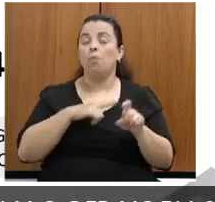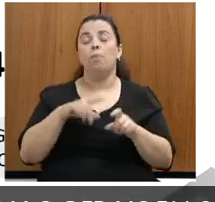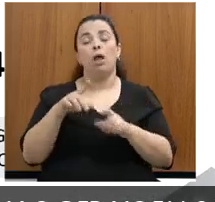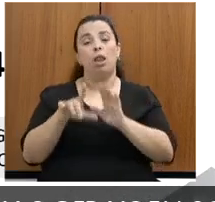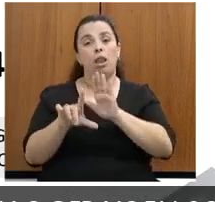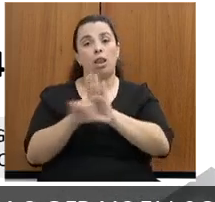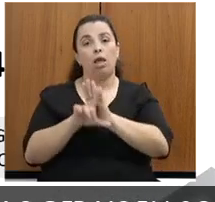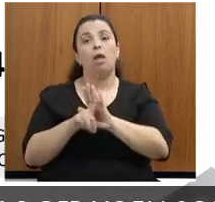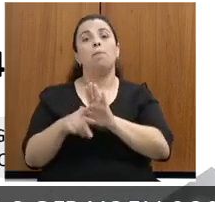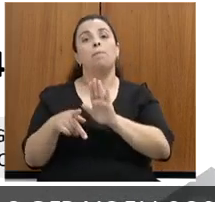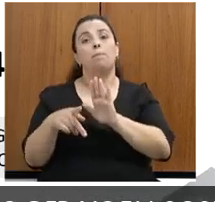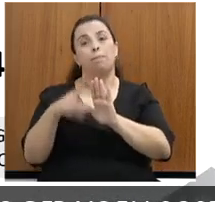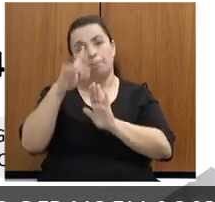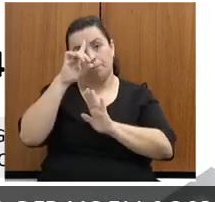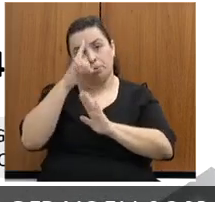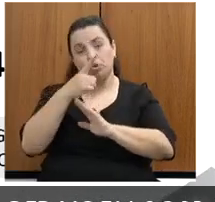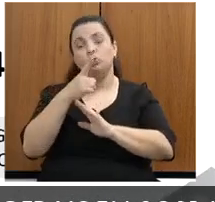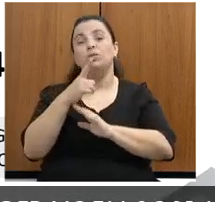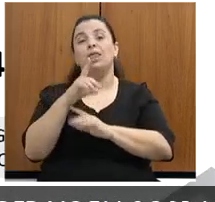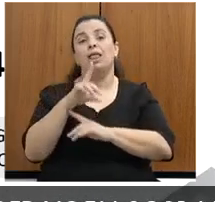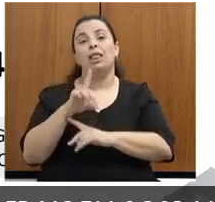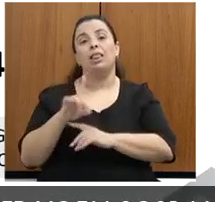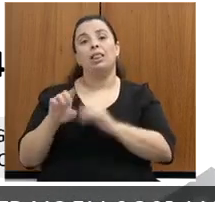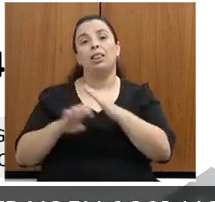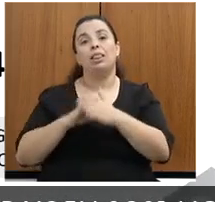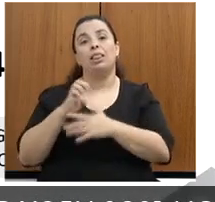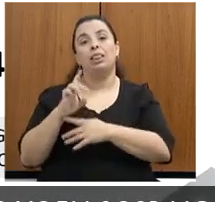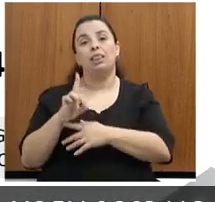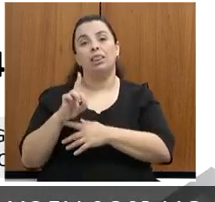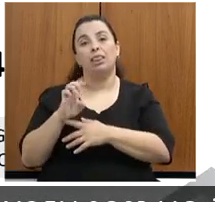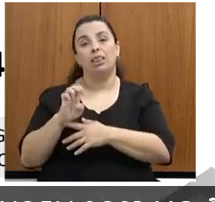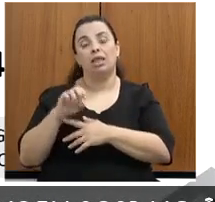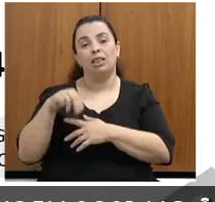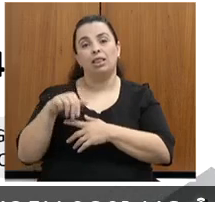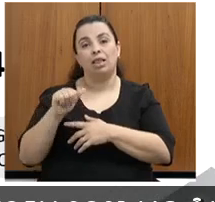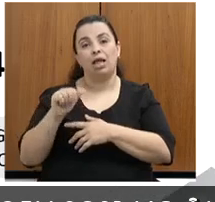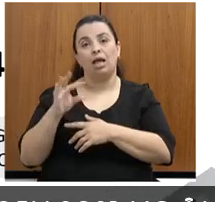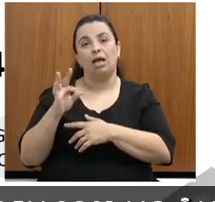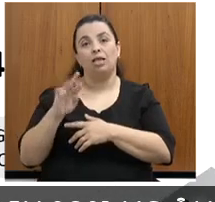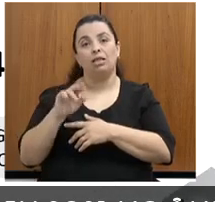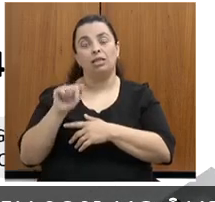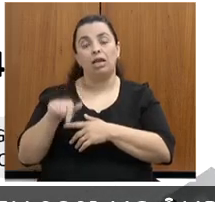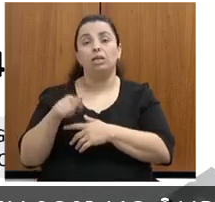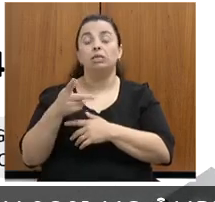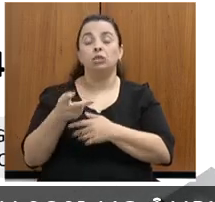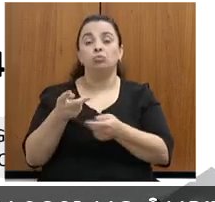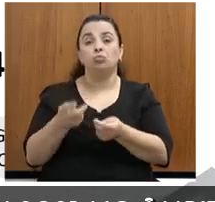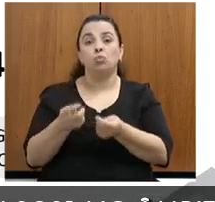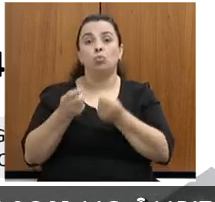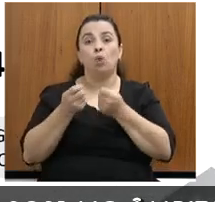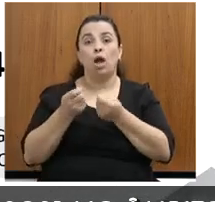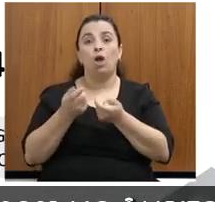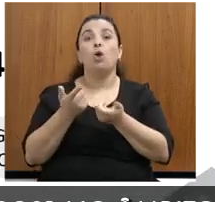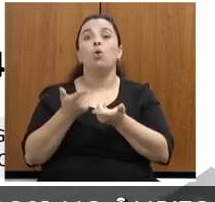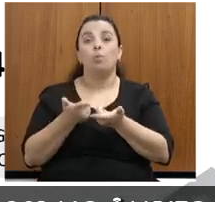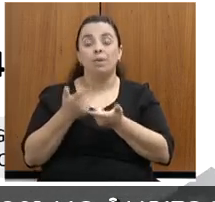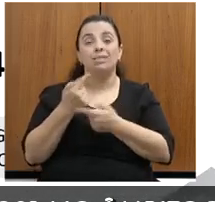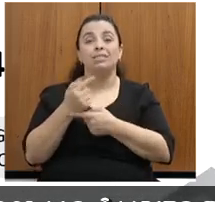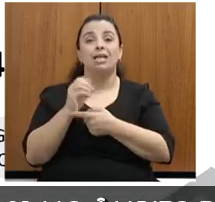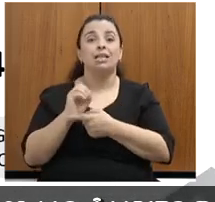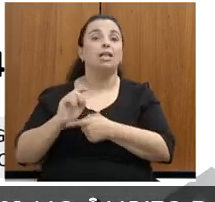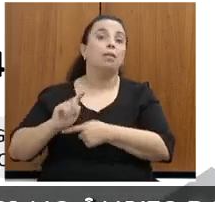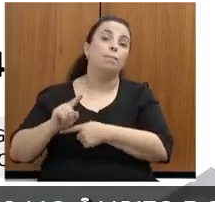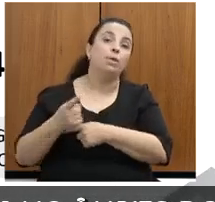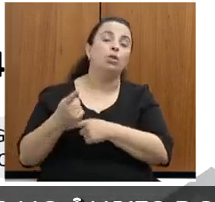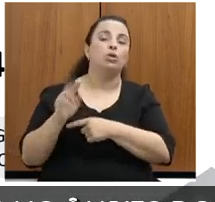resultou numa economia de quase 70 milhões de reais para o estado em custos de postagem